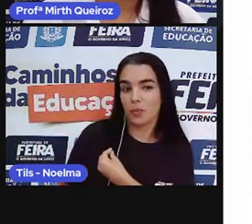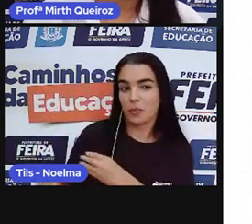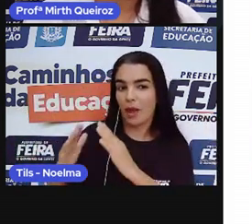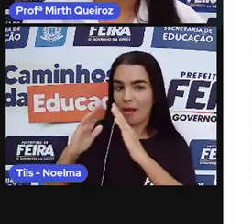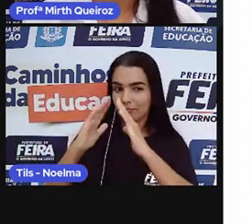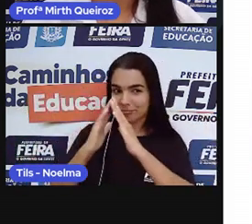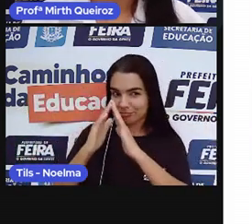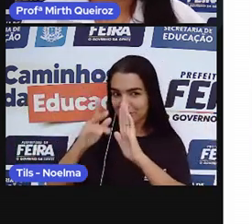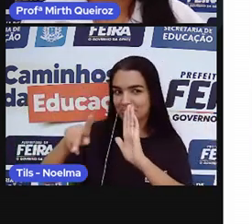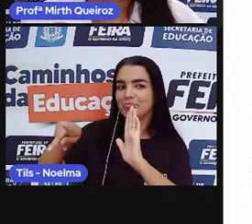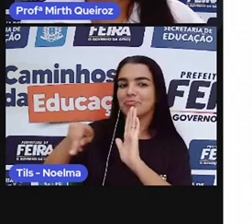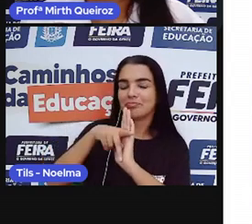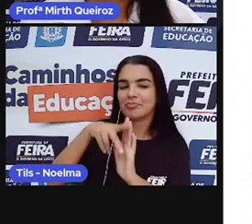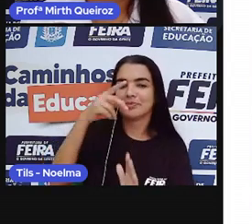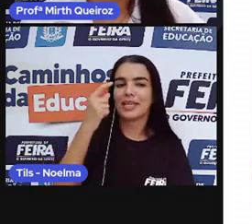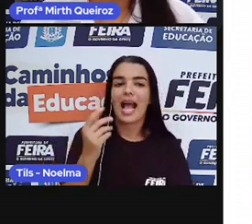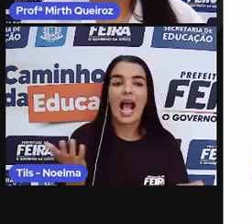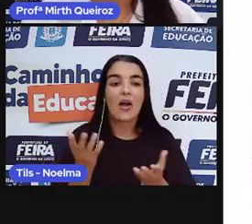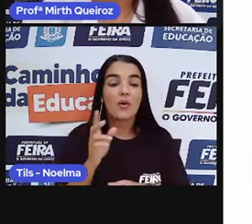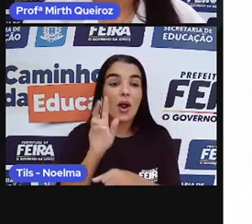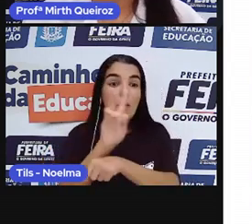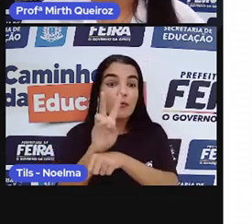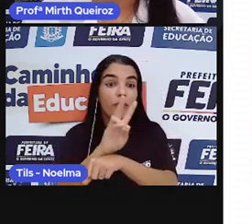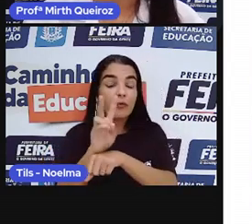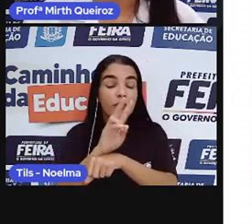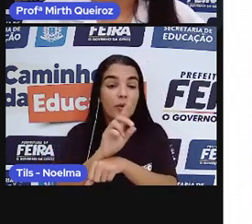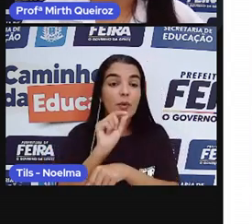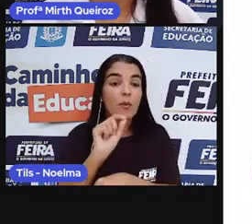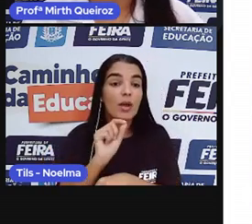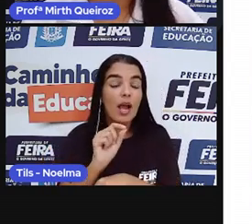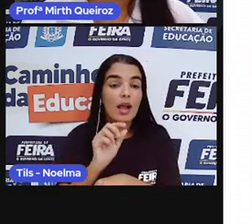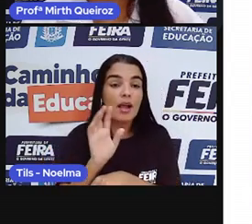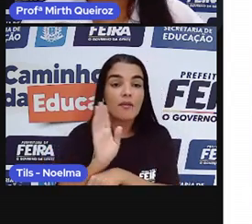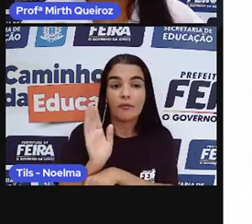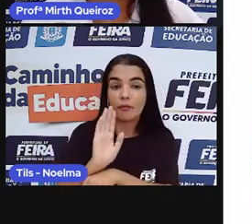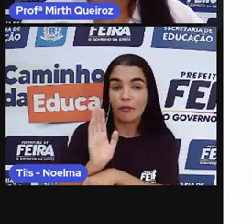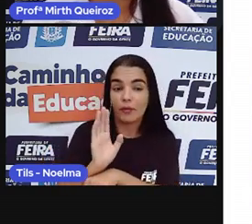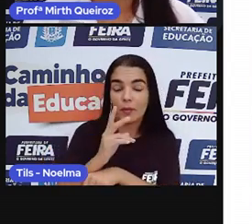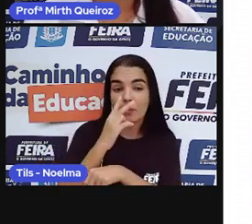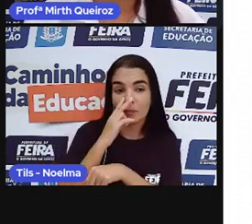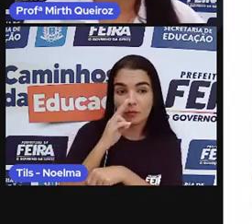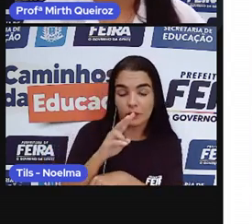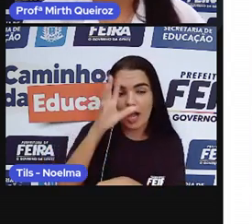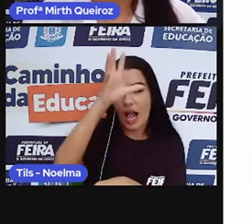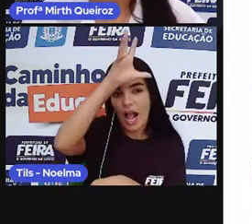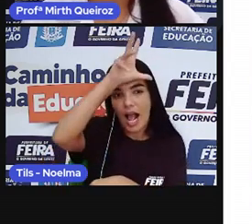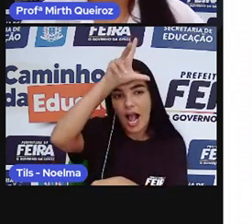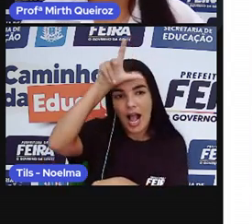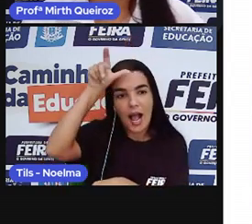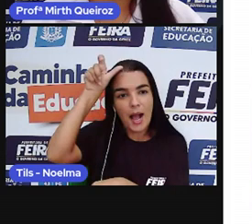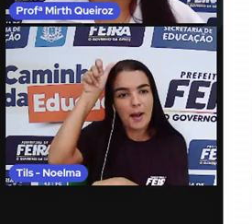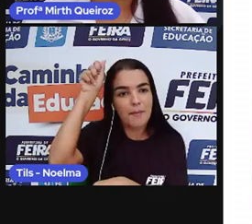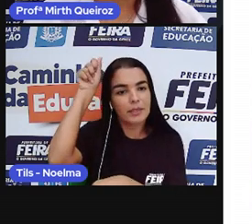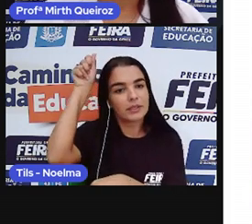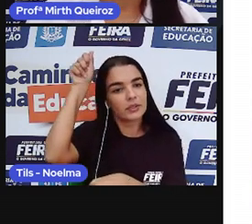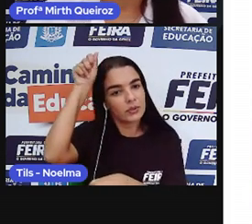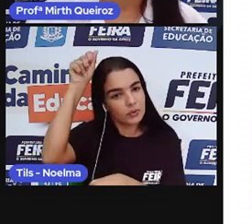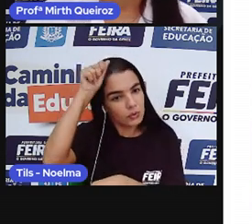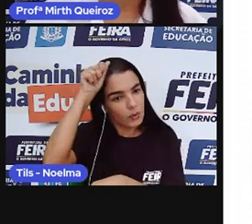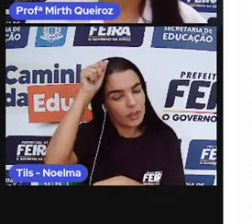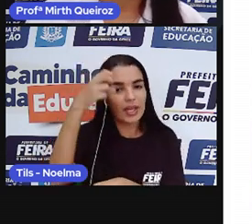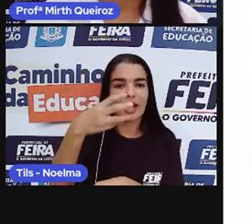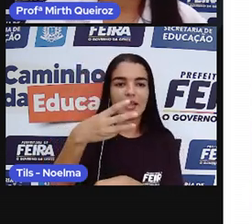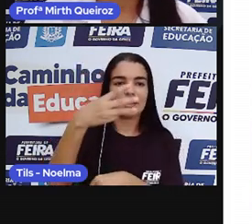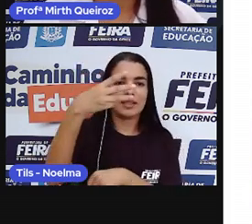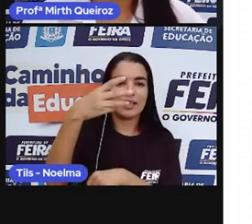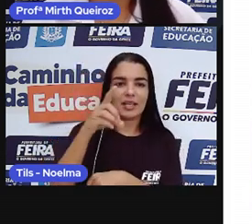filme Amazônia 3D, que conta a história aí, uma história bastante interessante, né? Do Castanha, um